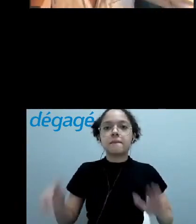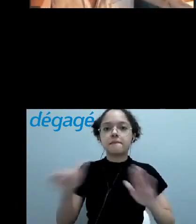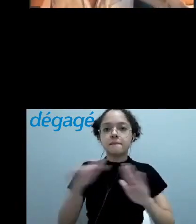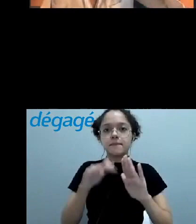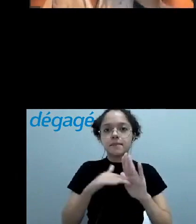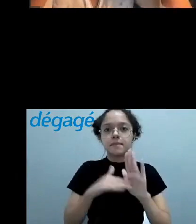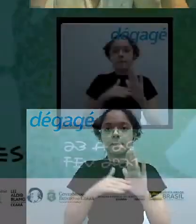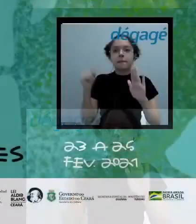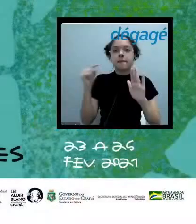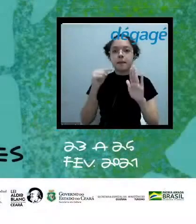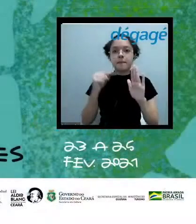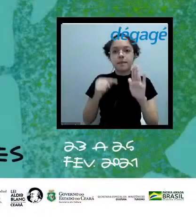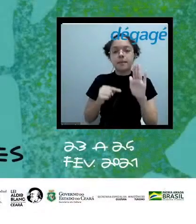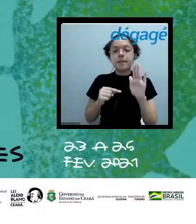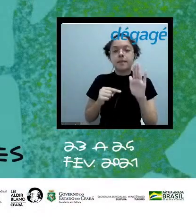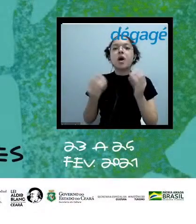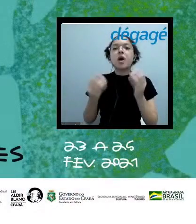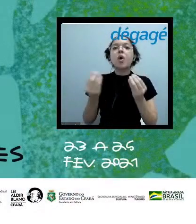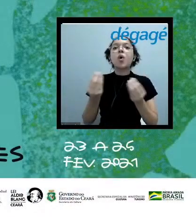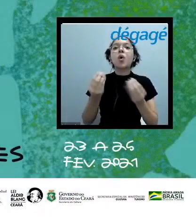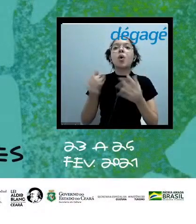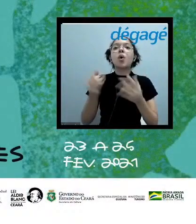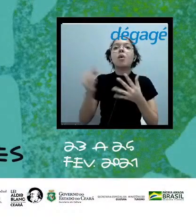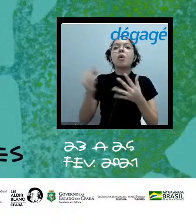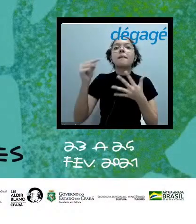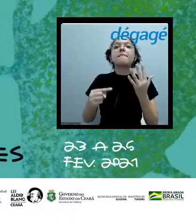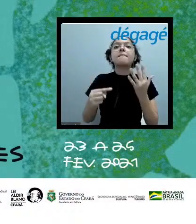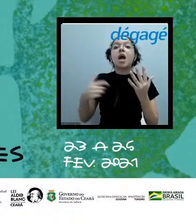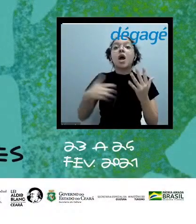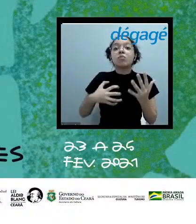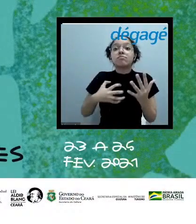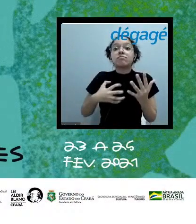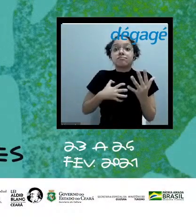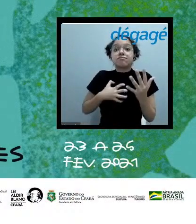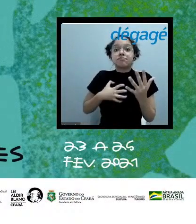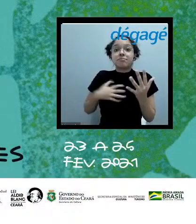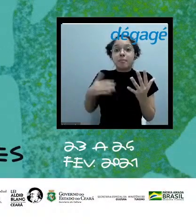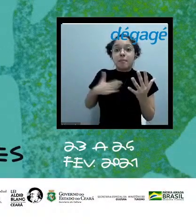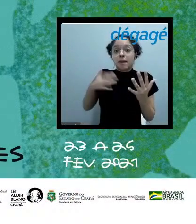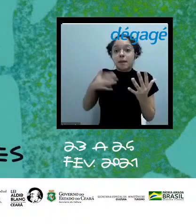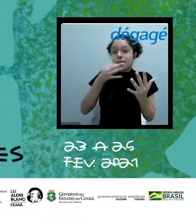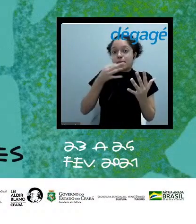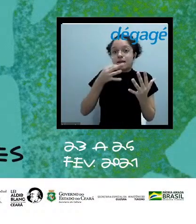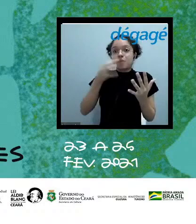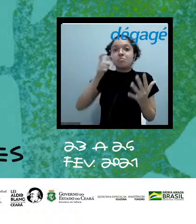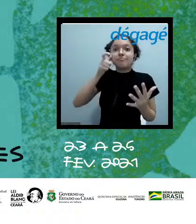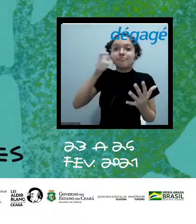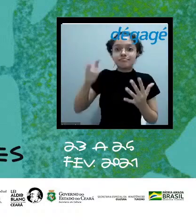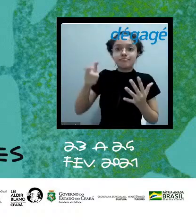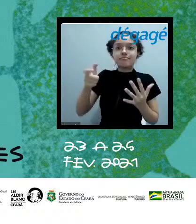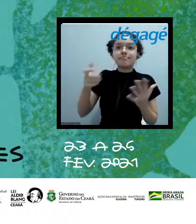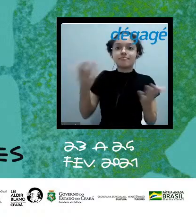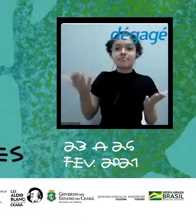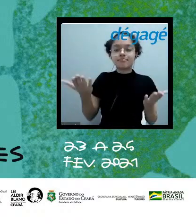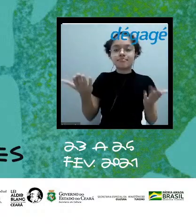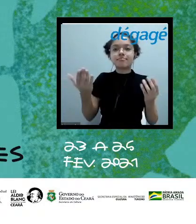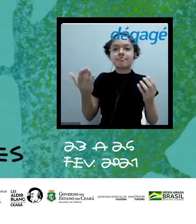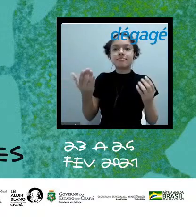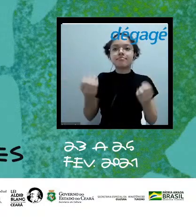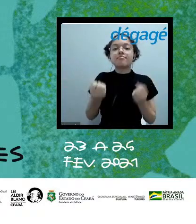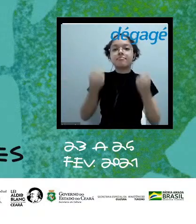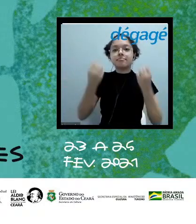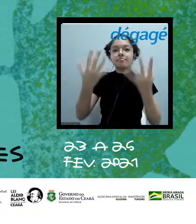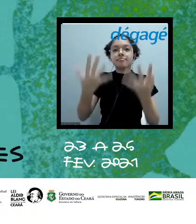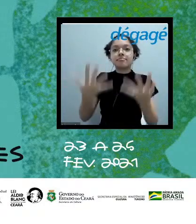assim, apontamentos que eu achei super interessantes, né? Como esse caso do formato